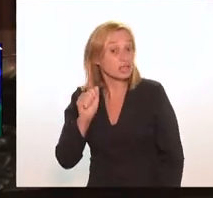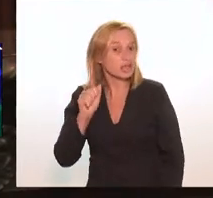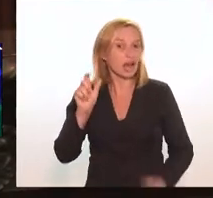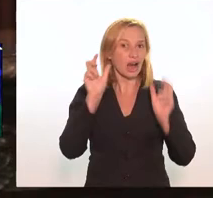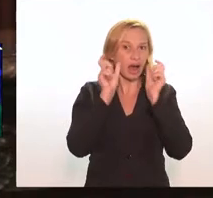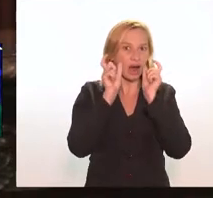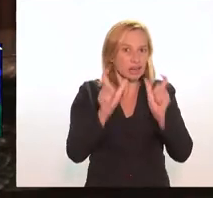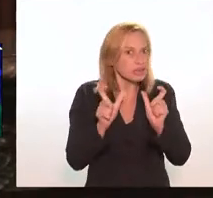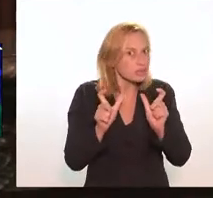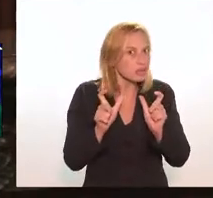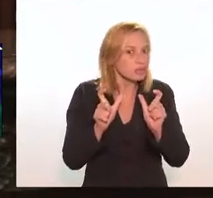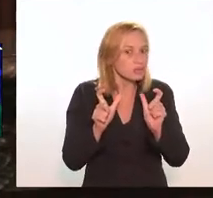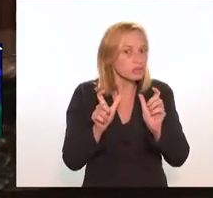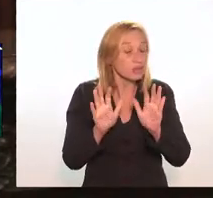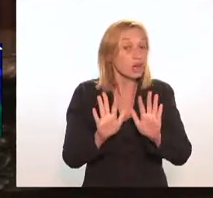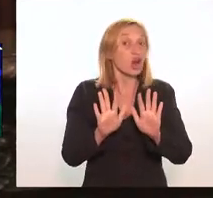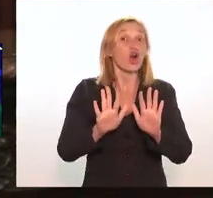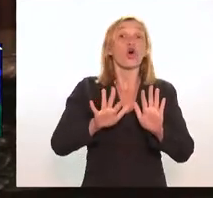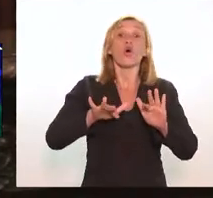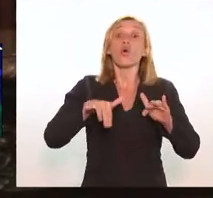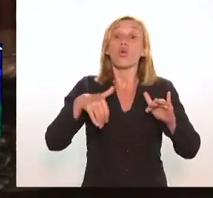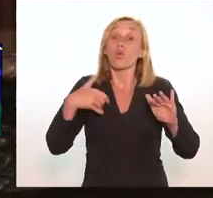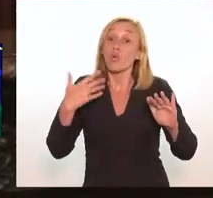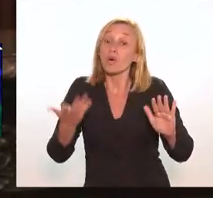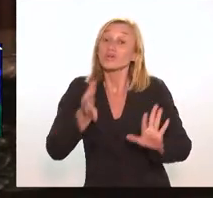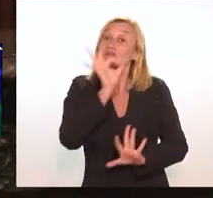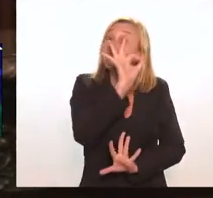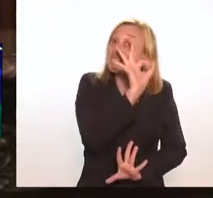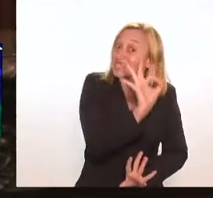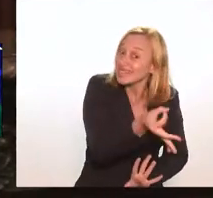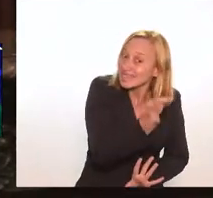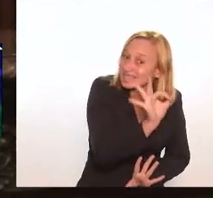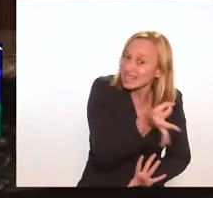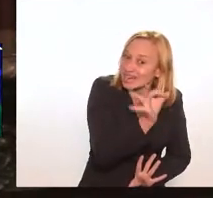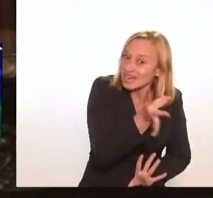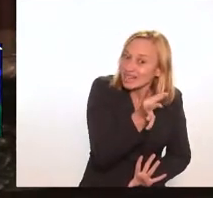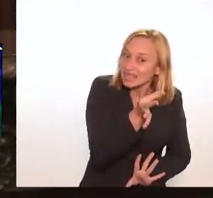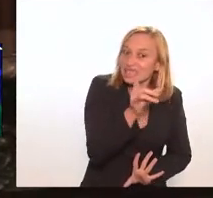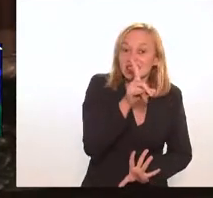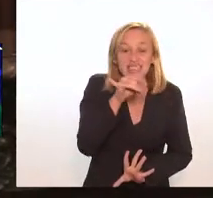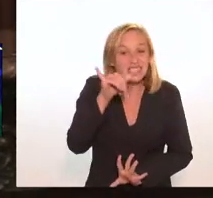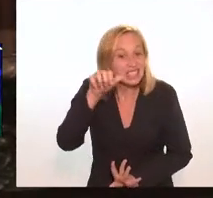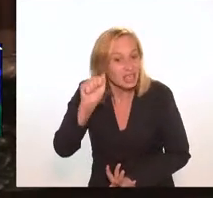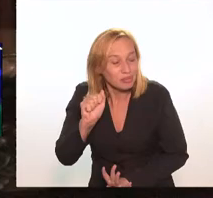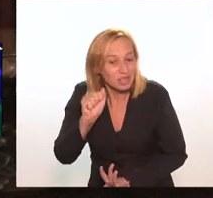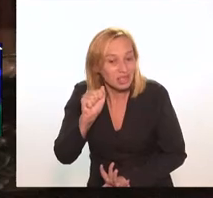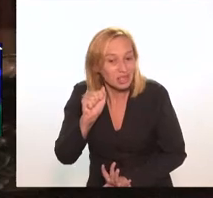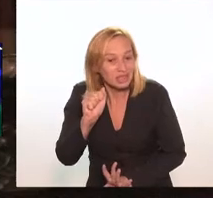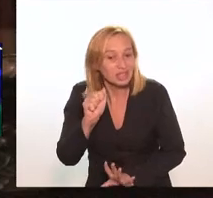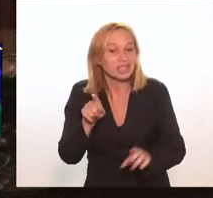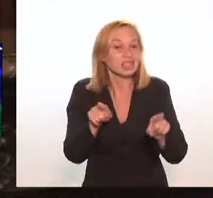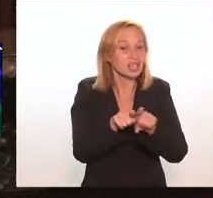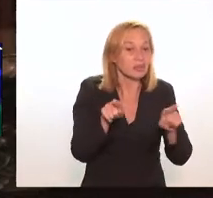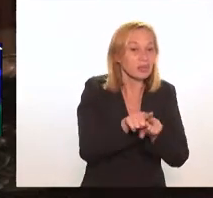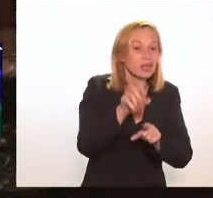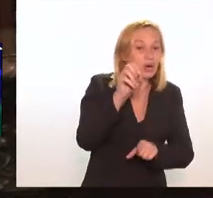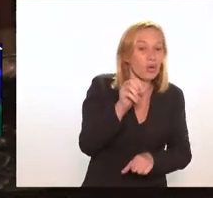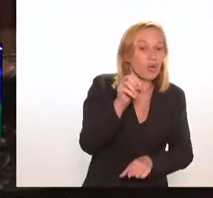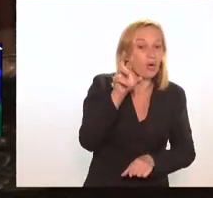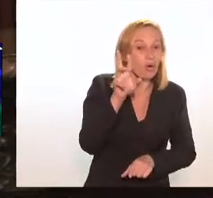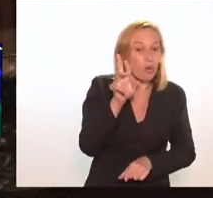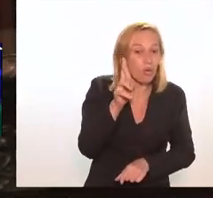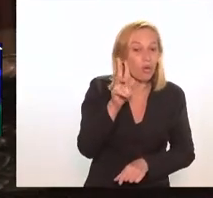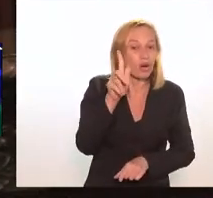Atenção! Quando elas são de fato dinâmicas e orgânicas.